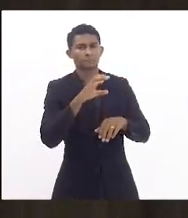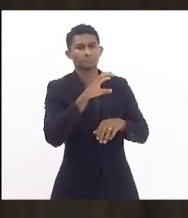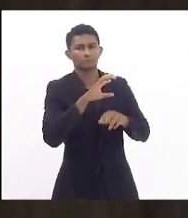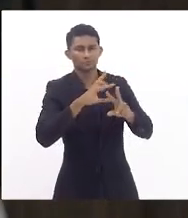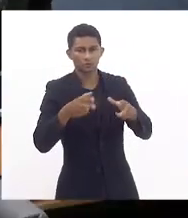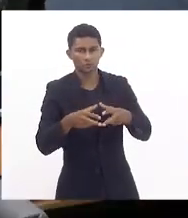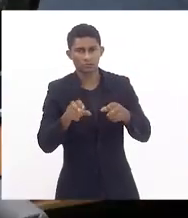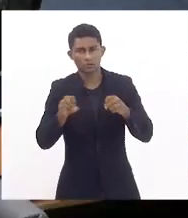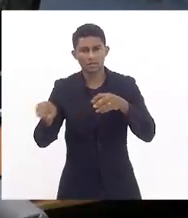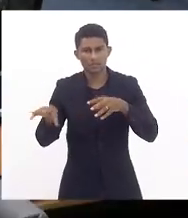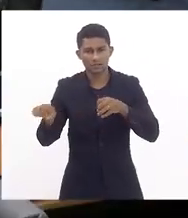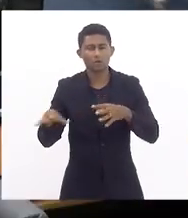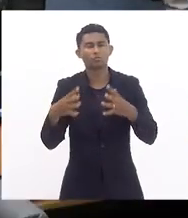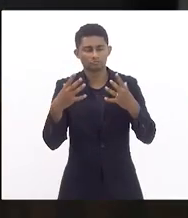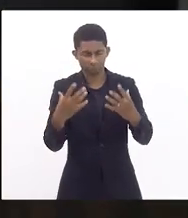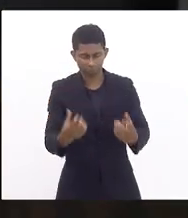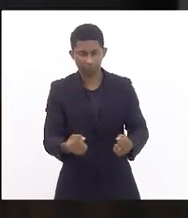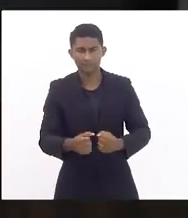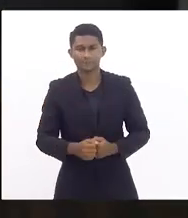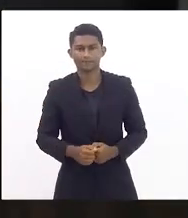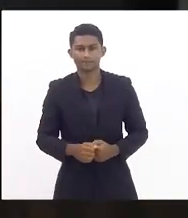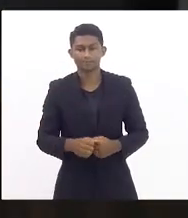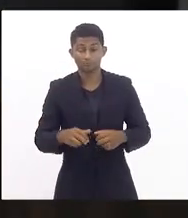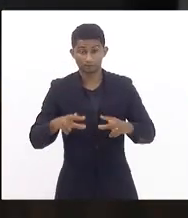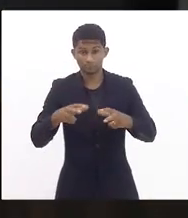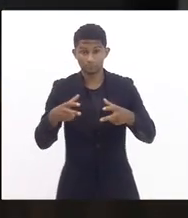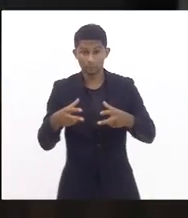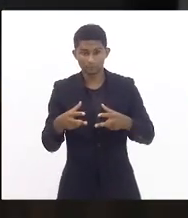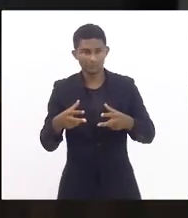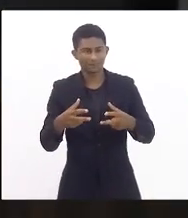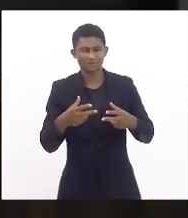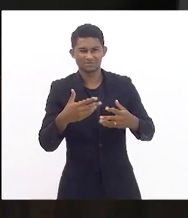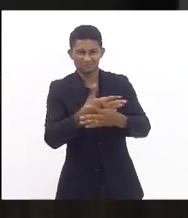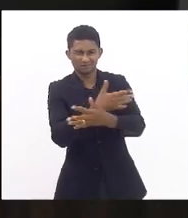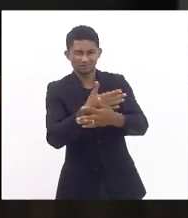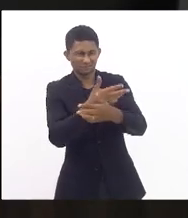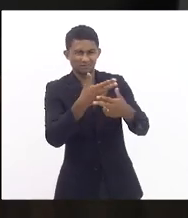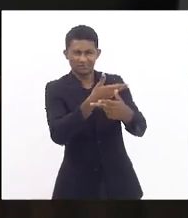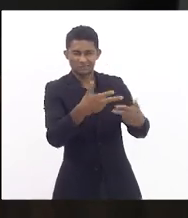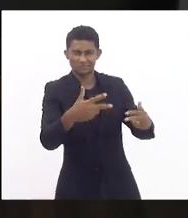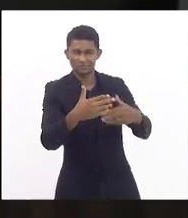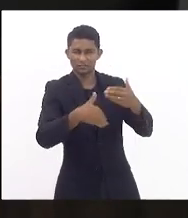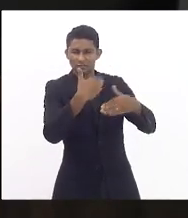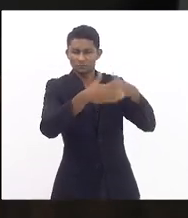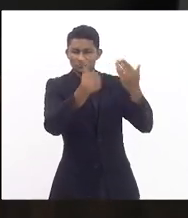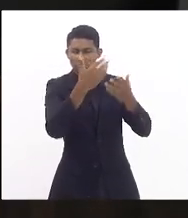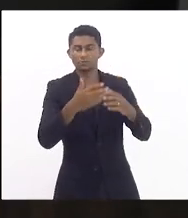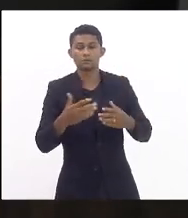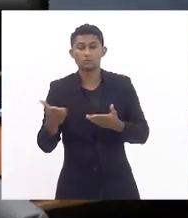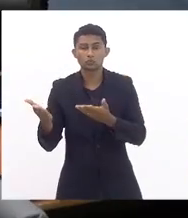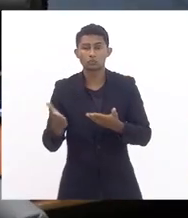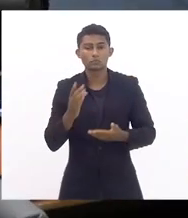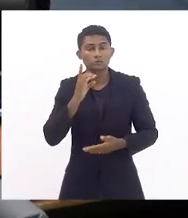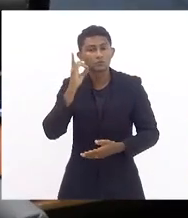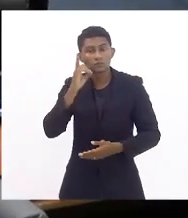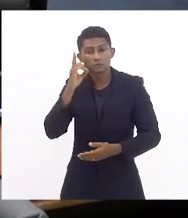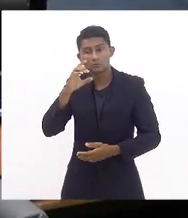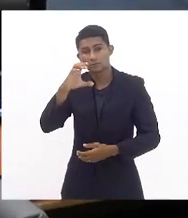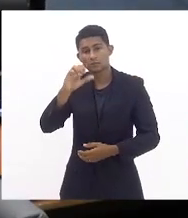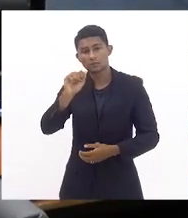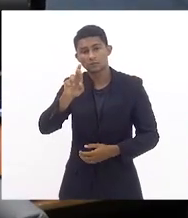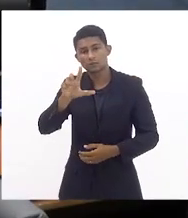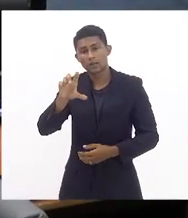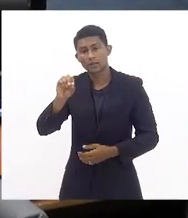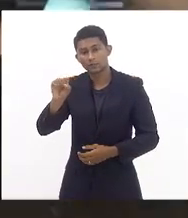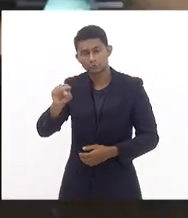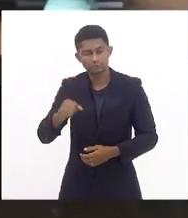Educação. Pela Comissão de Assuntos Municipais e Desenvolvimento Regional, deputado Carlos Macedo. Senhor presidente,